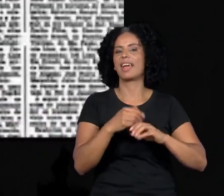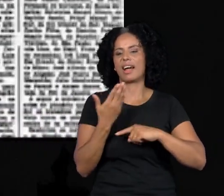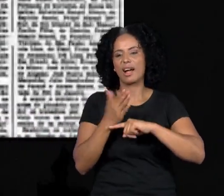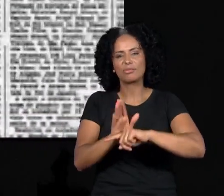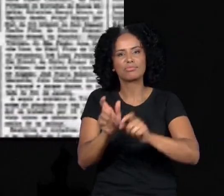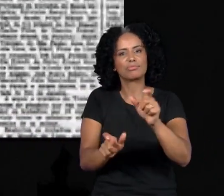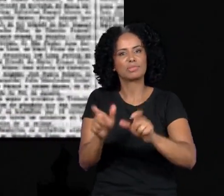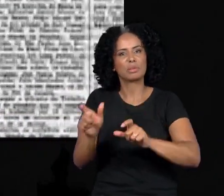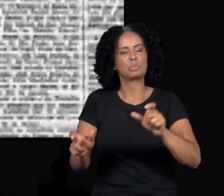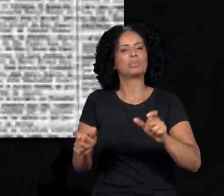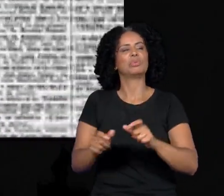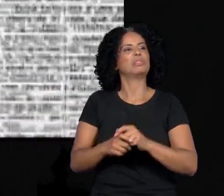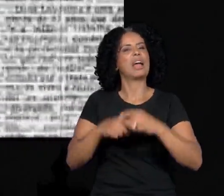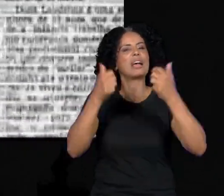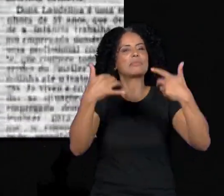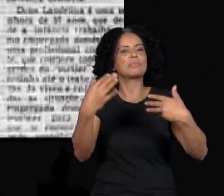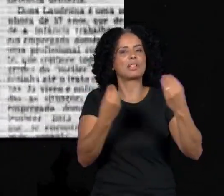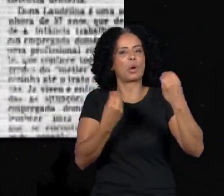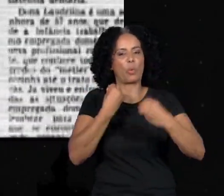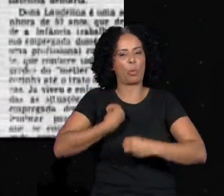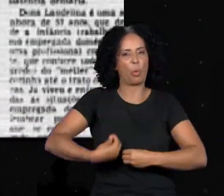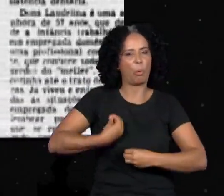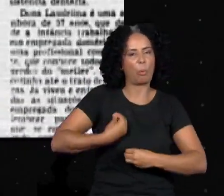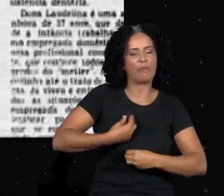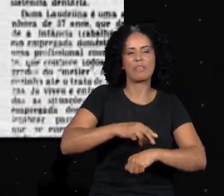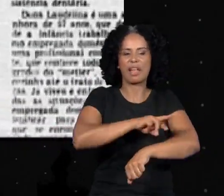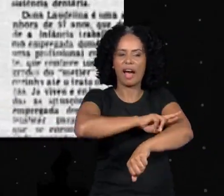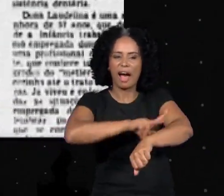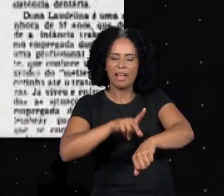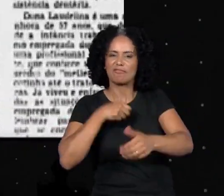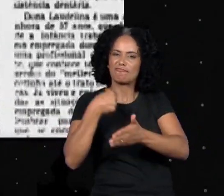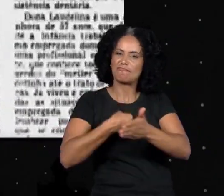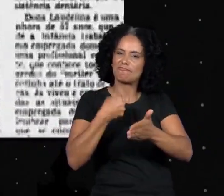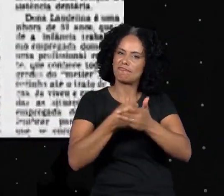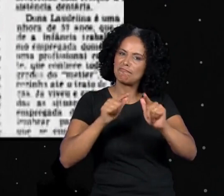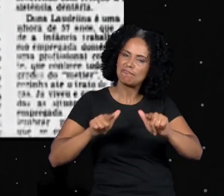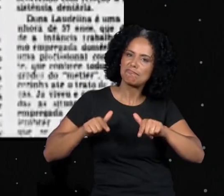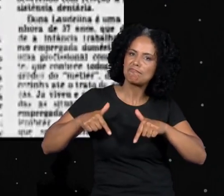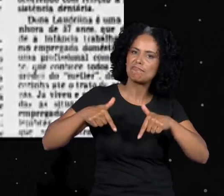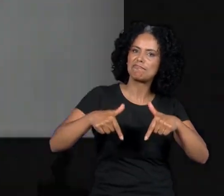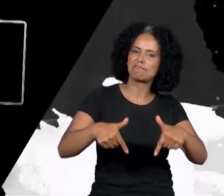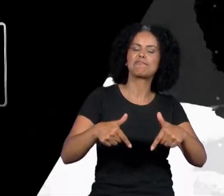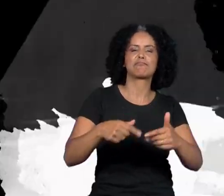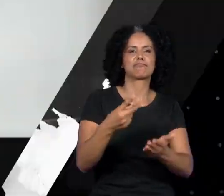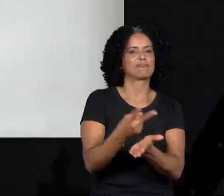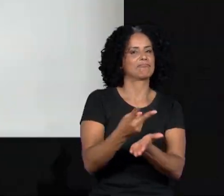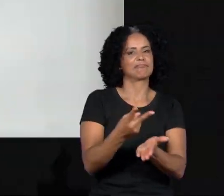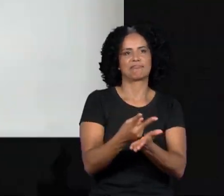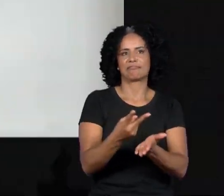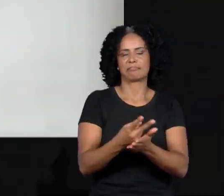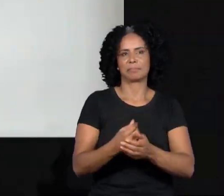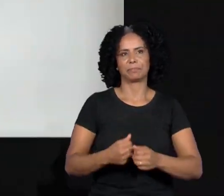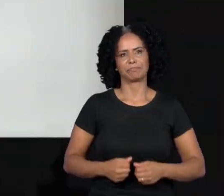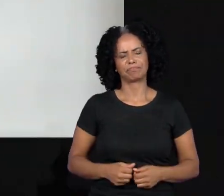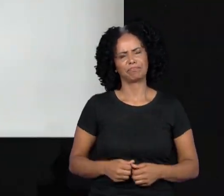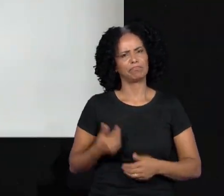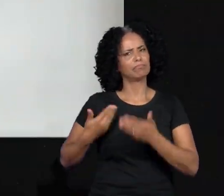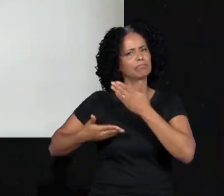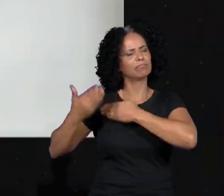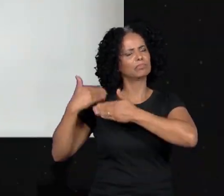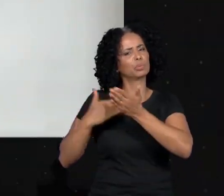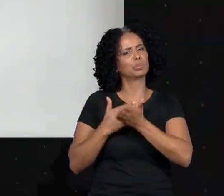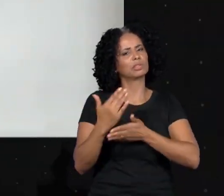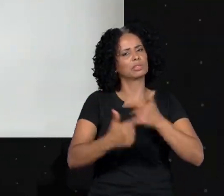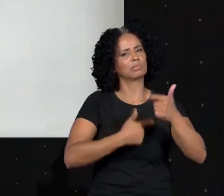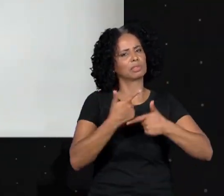racial, passava o direito trabalhista, uma mulher super aguerrida, muito à frente do seu tempo. Praticamente eu comecei a trabalhar